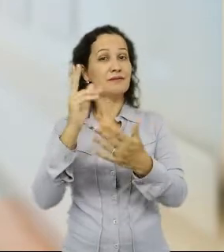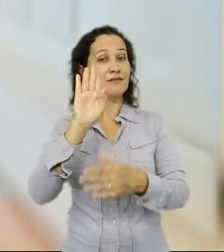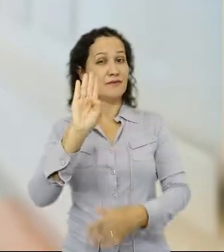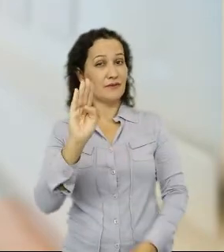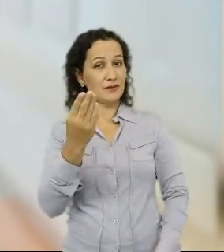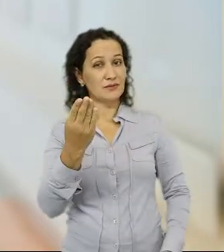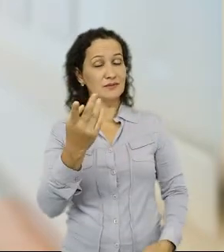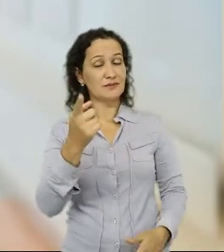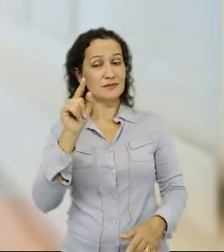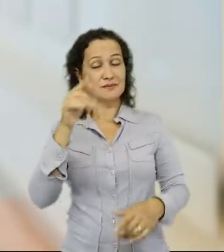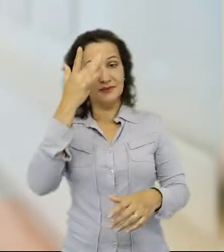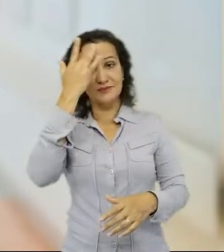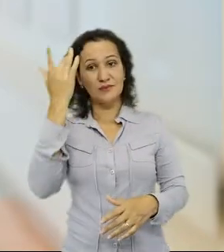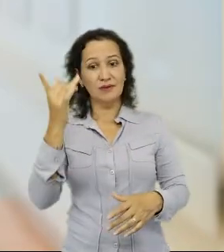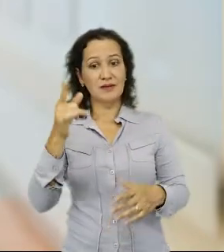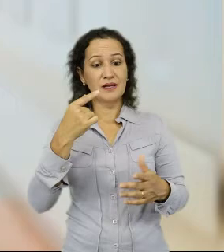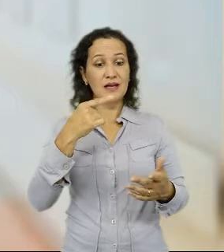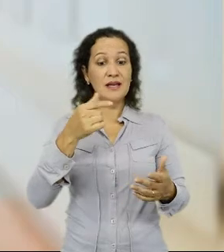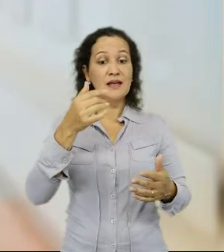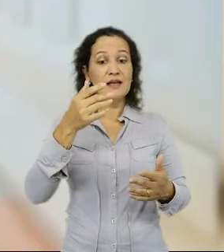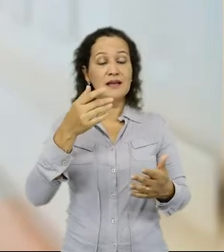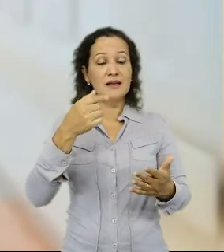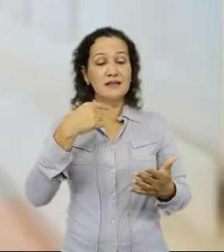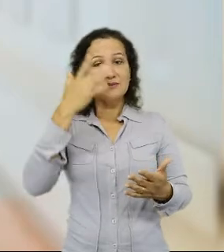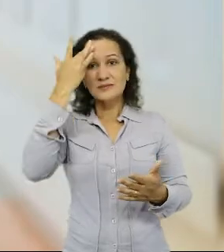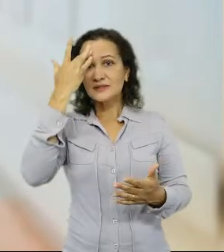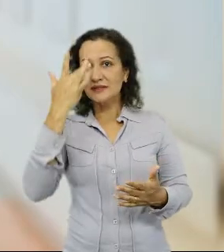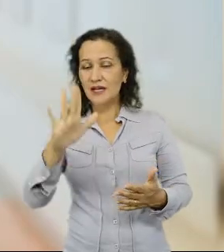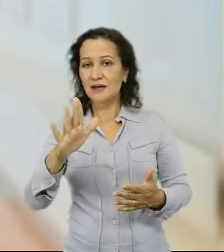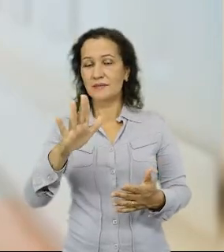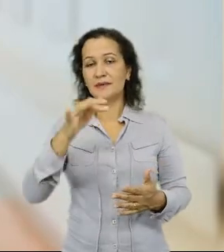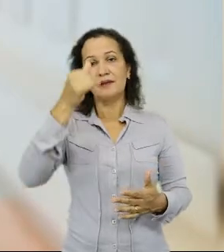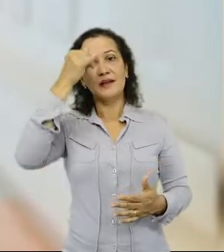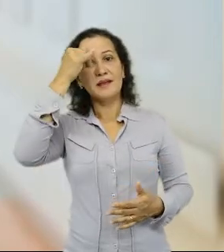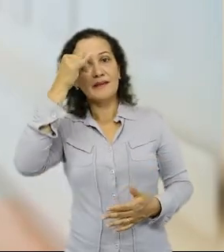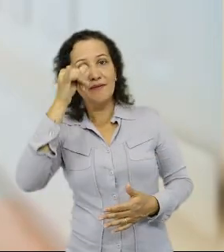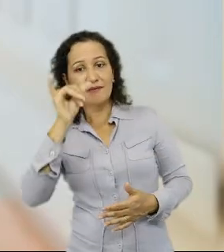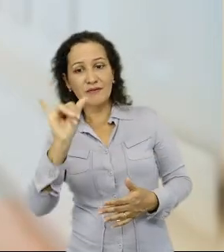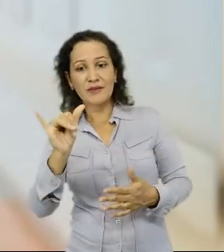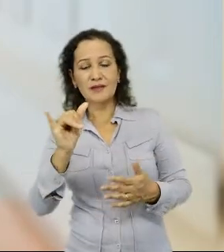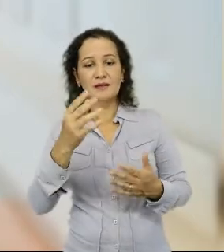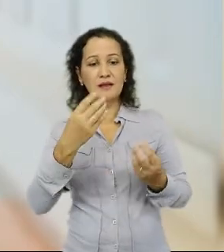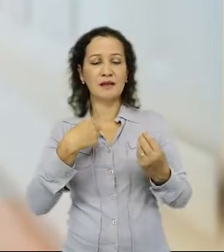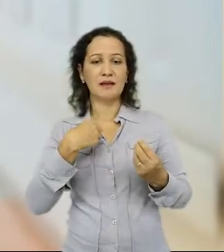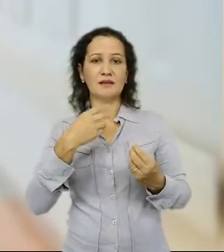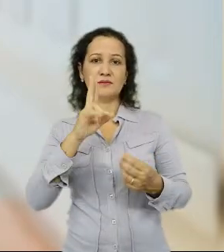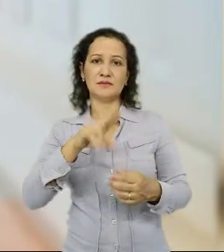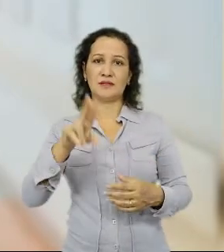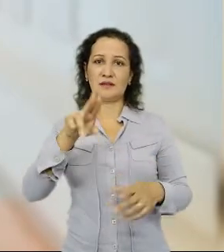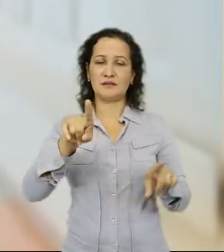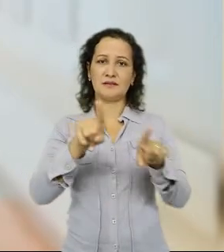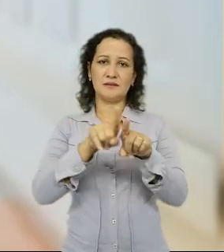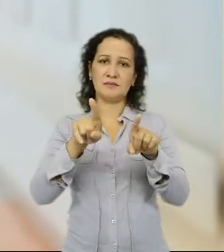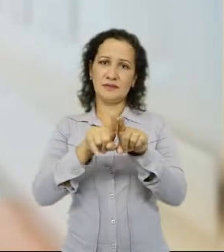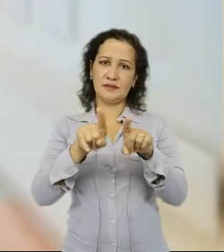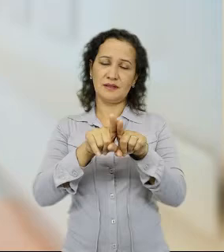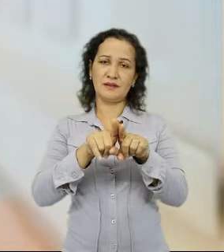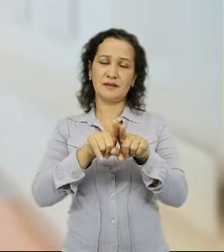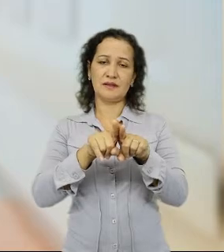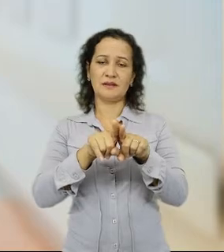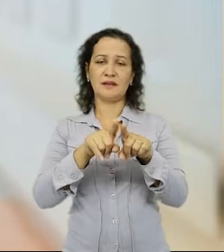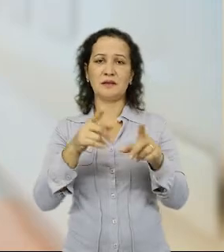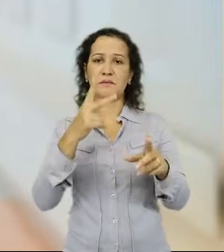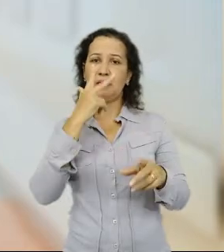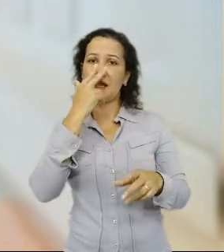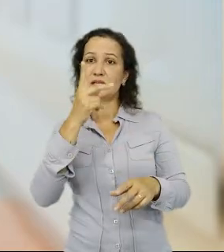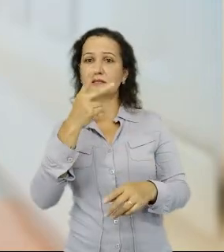repassar ao usuário do SUS para justamente evitar falsos registros e também falsa indicação de uma contraindicação de